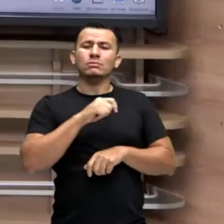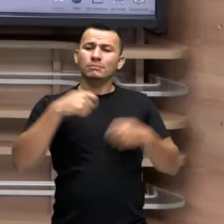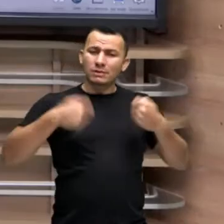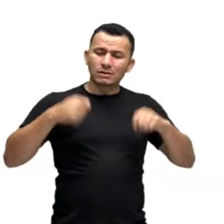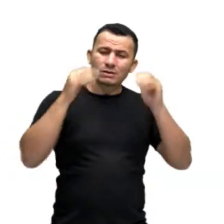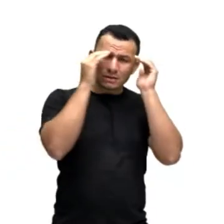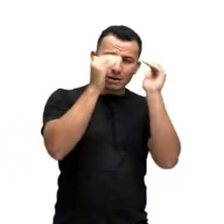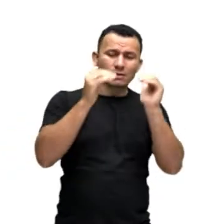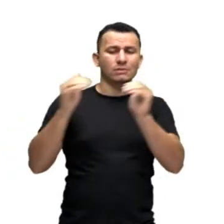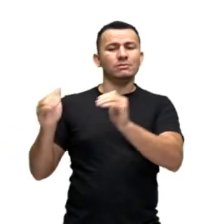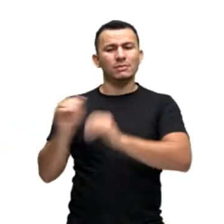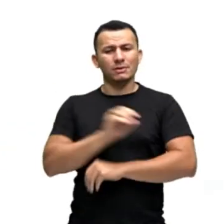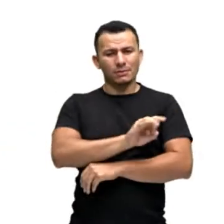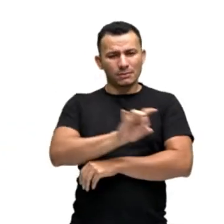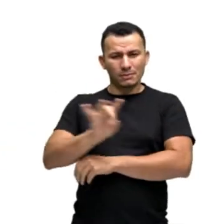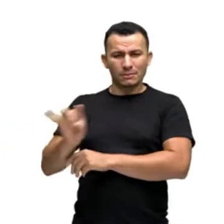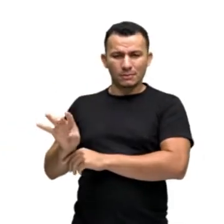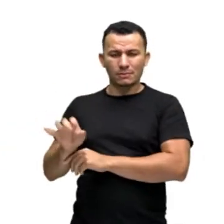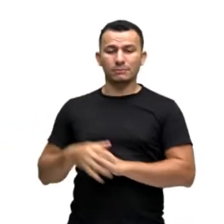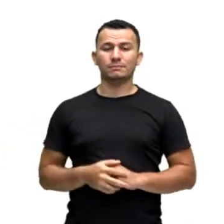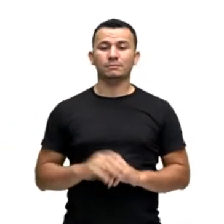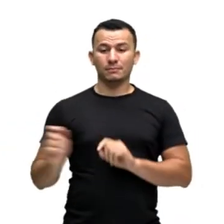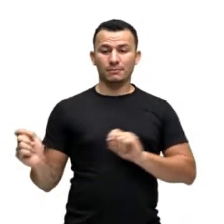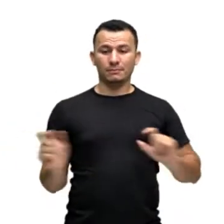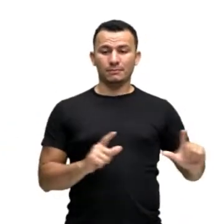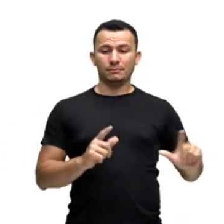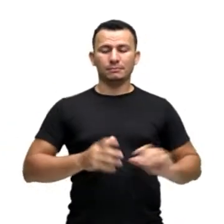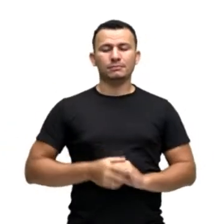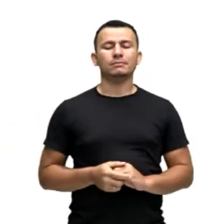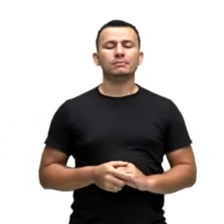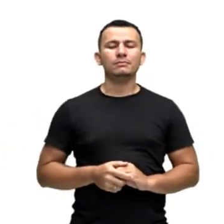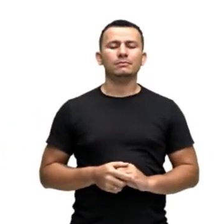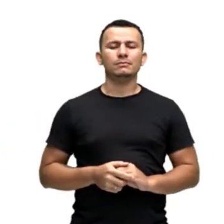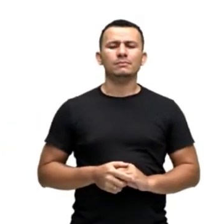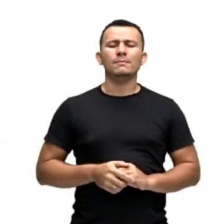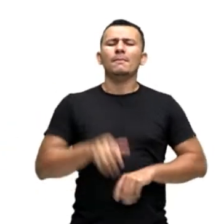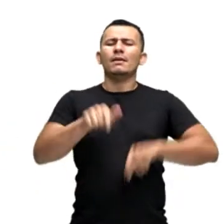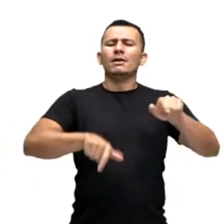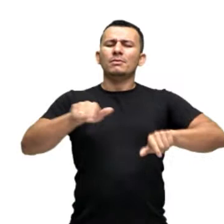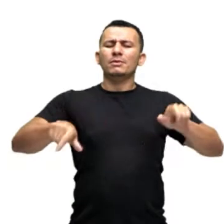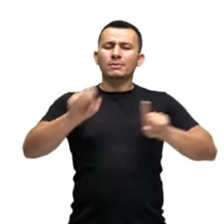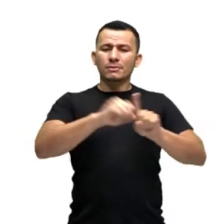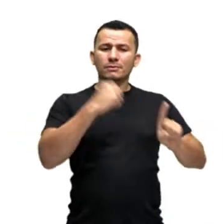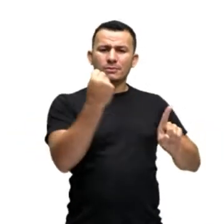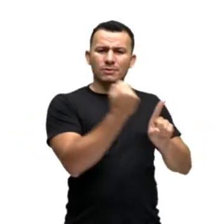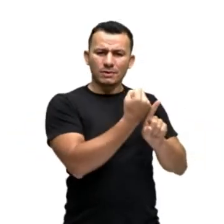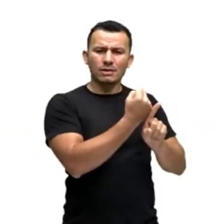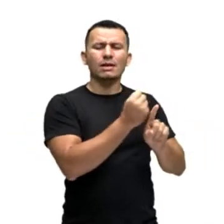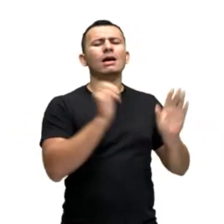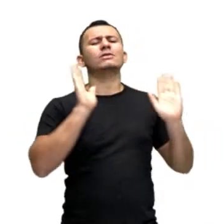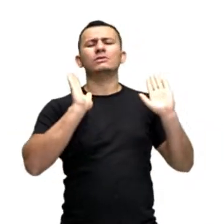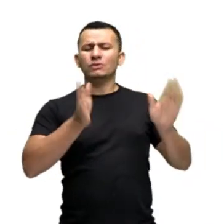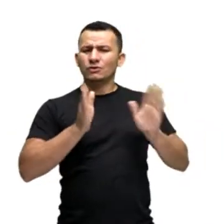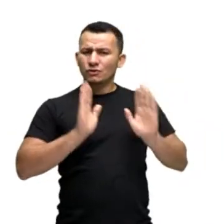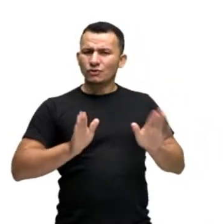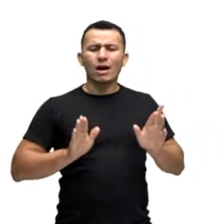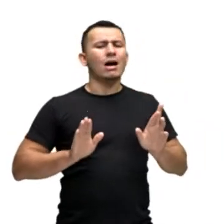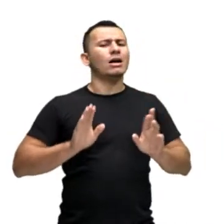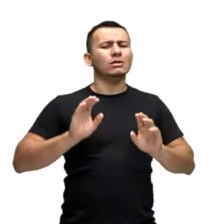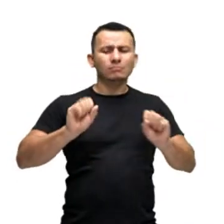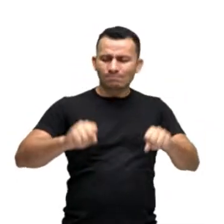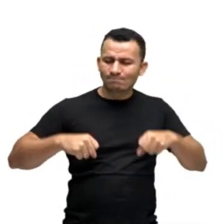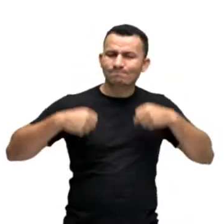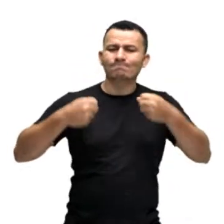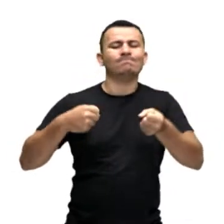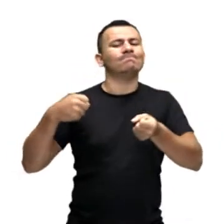terreno da busca religiosa na próxima cartela nós vamos ver que a humanidade Já construiu e continua construindo diferentes e